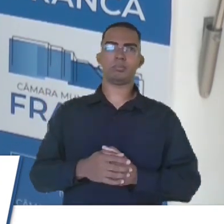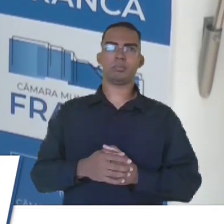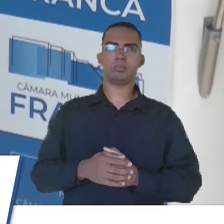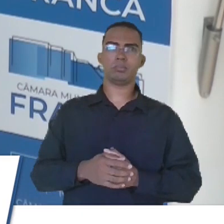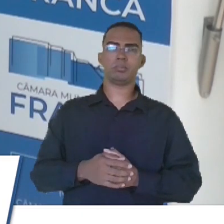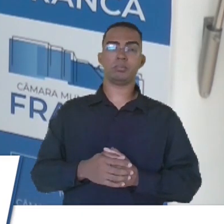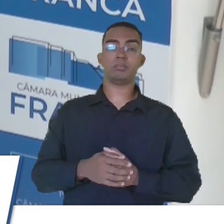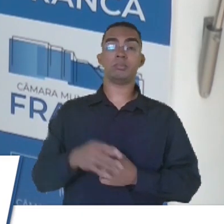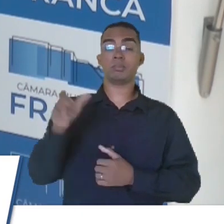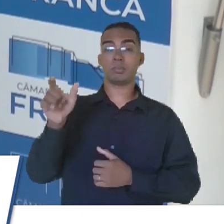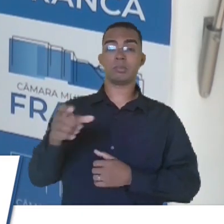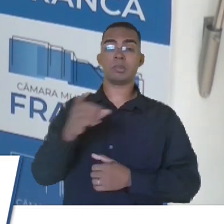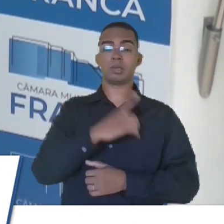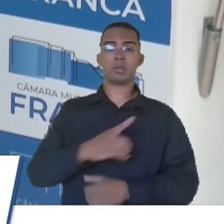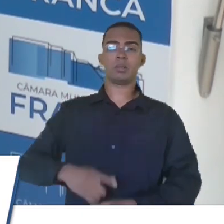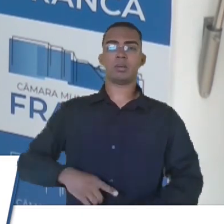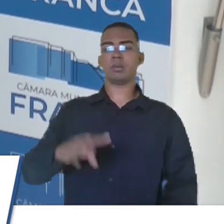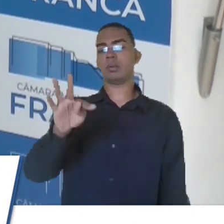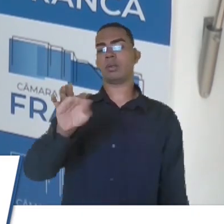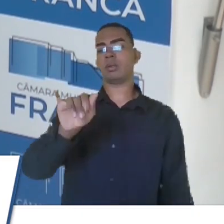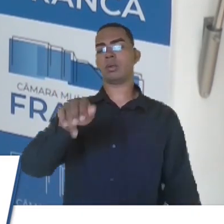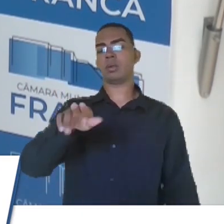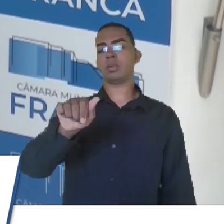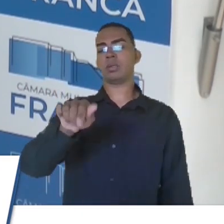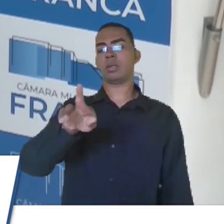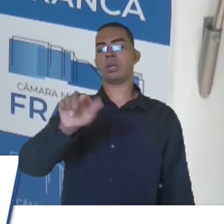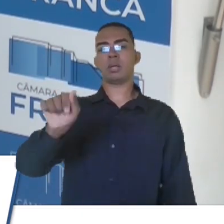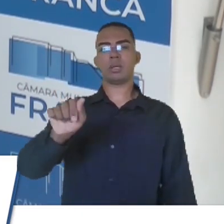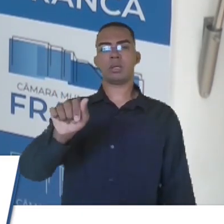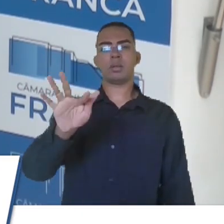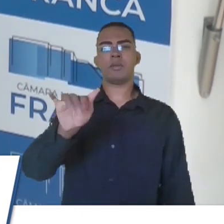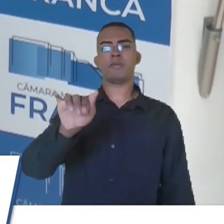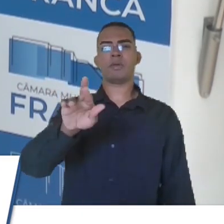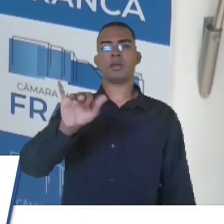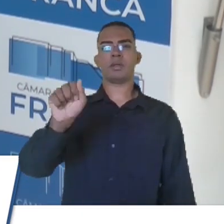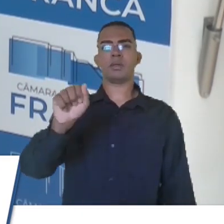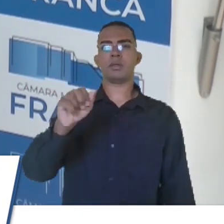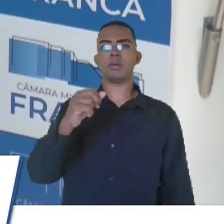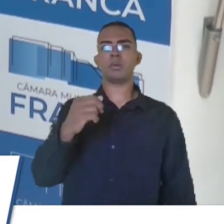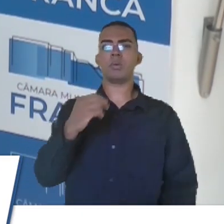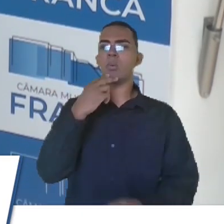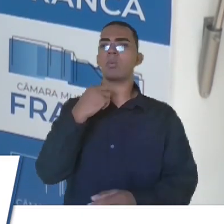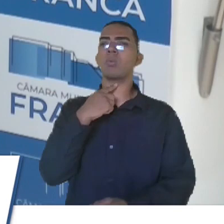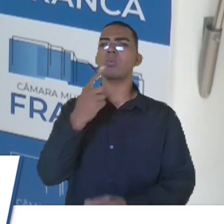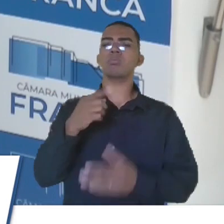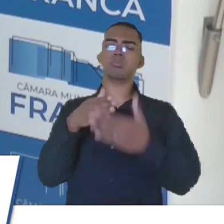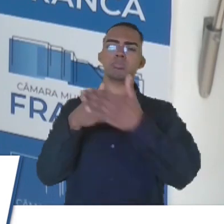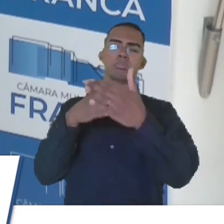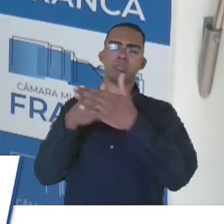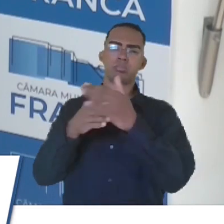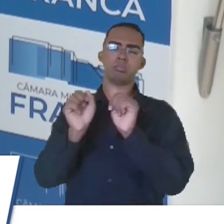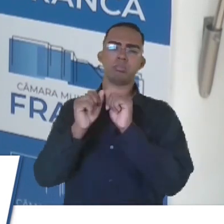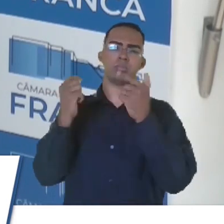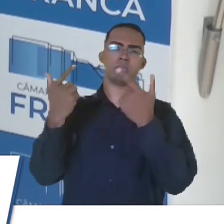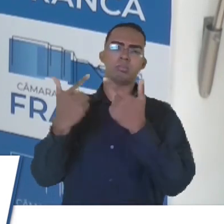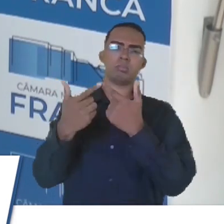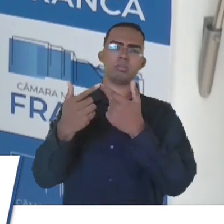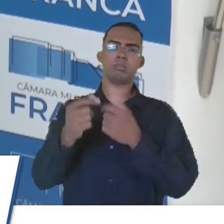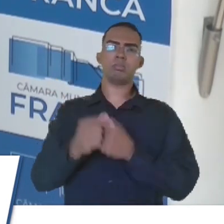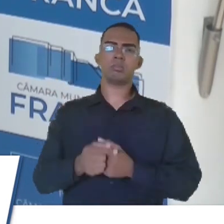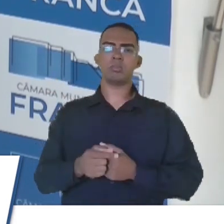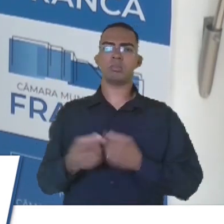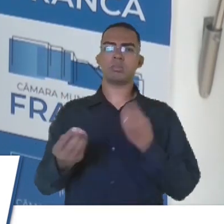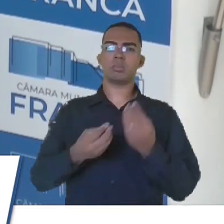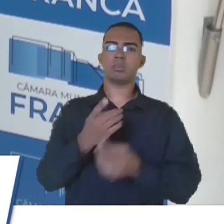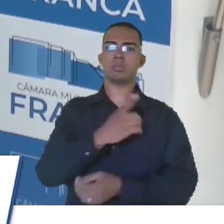à deputada estadual Tainara Faria, que foi praticamente impedida de entrar no plenário da Assembleia como